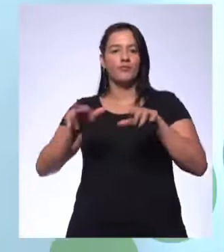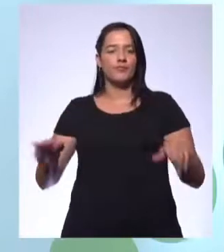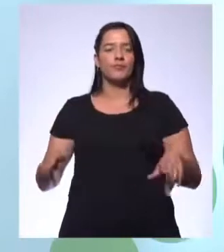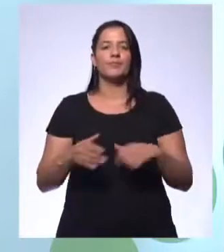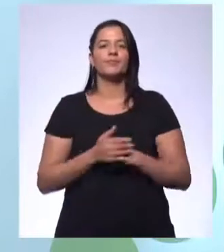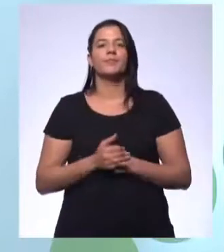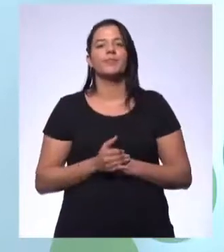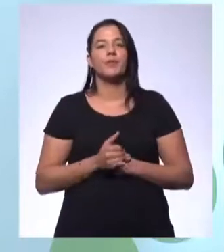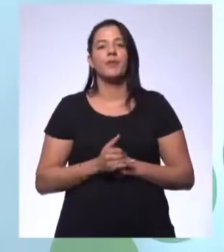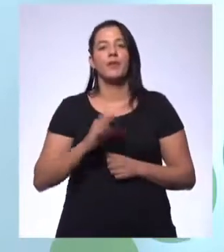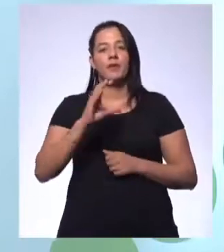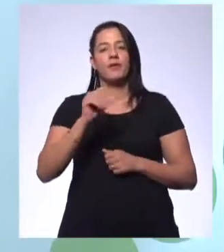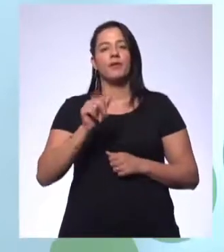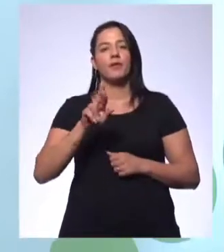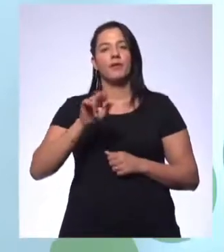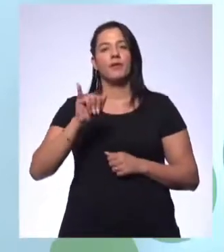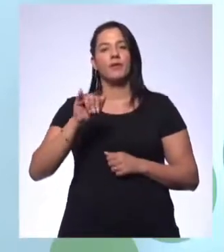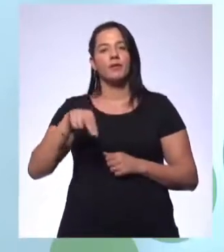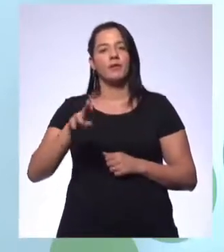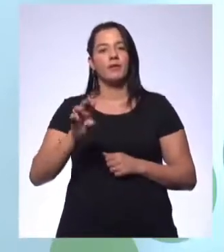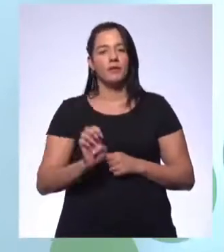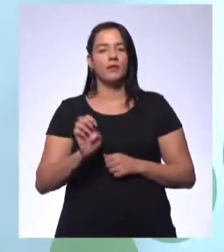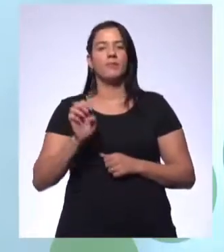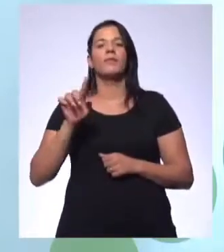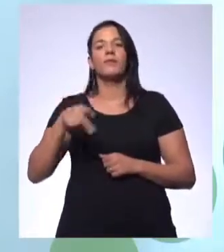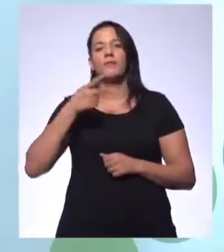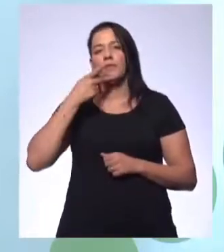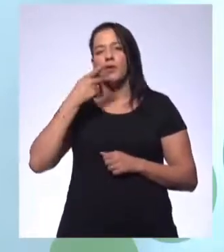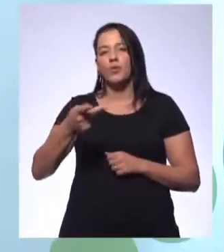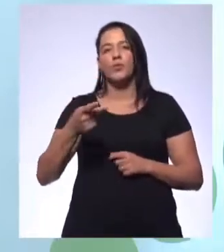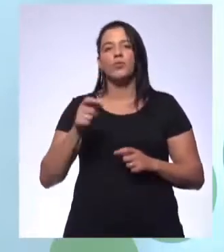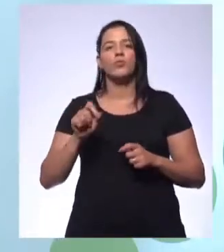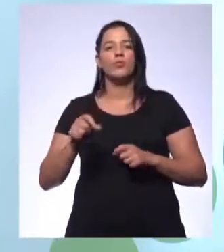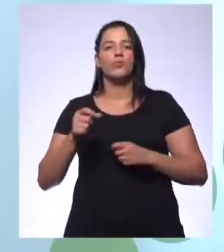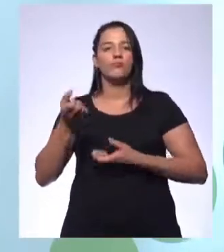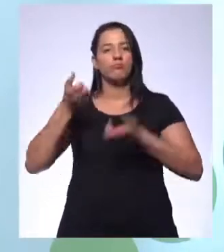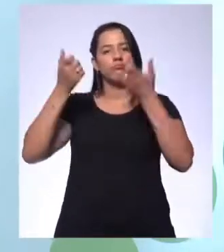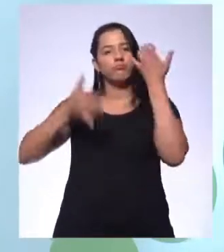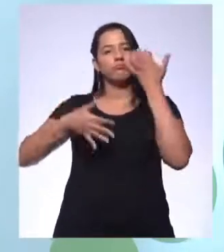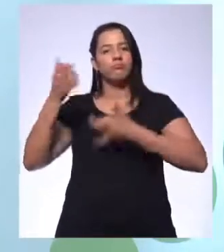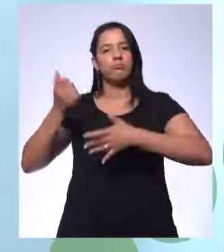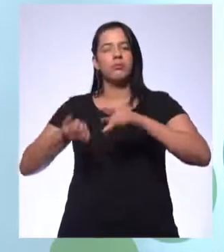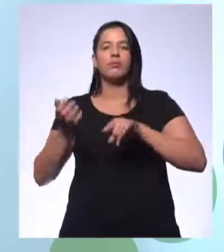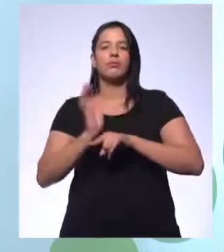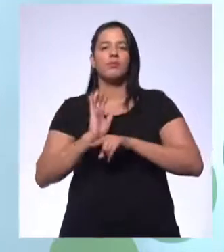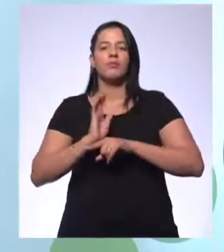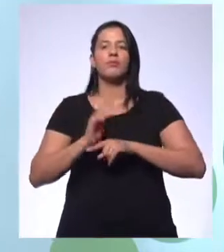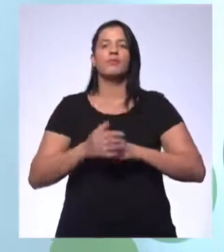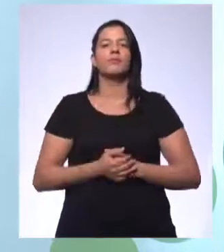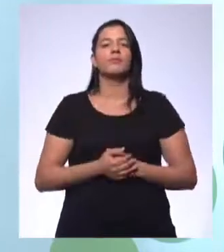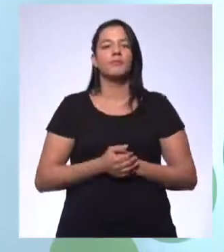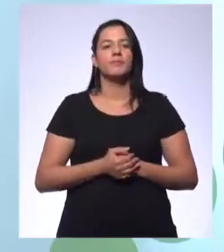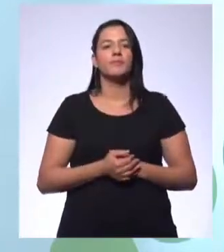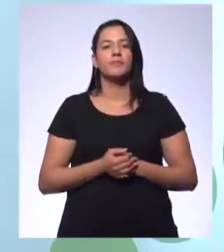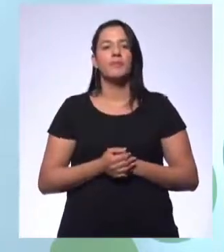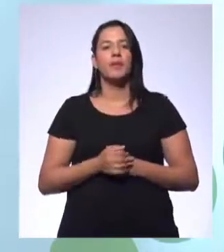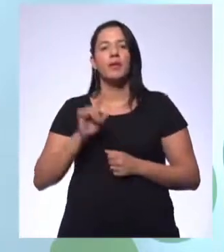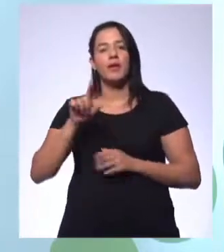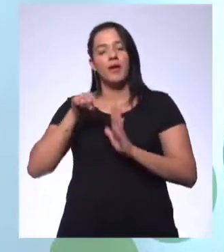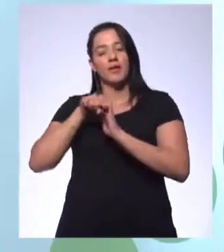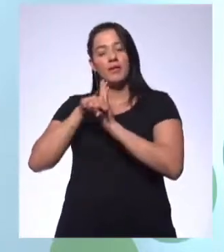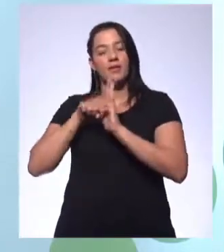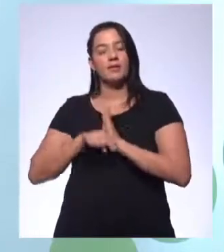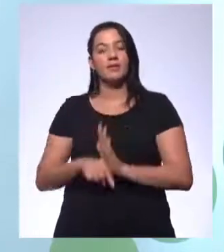A Karine diz, passar informações pertinentes sobre o filme. Gostei do pertinentes também. O Diego diz, analisar